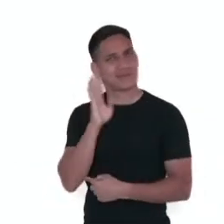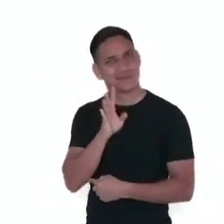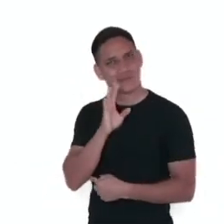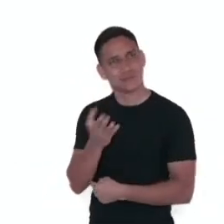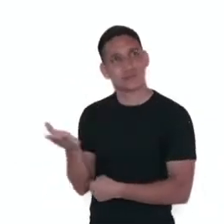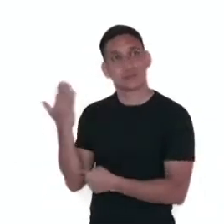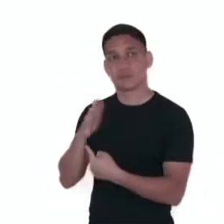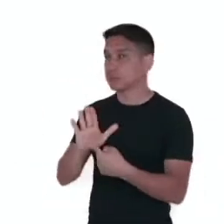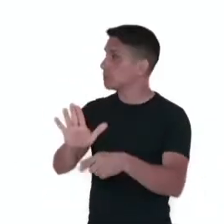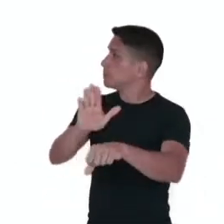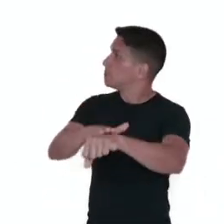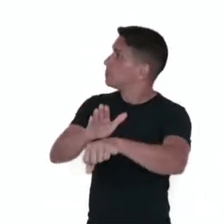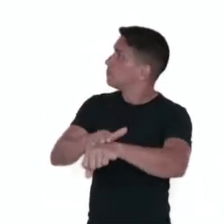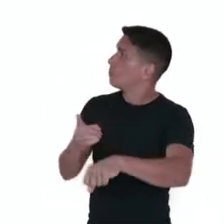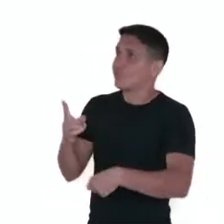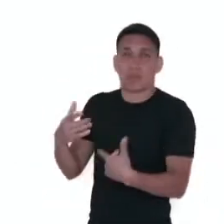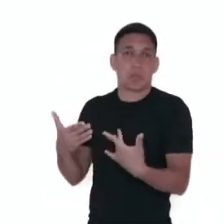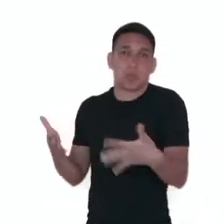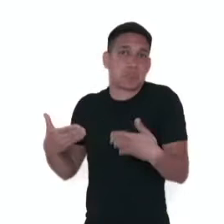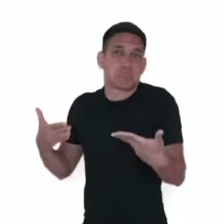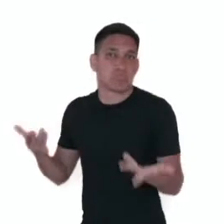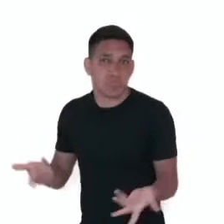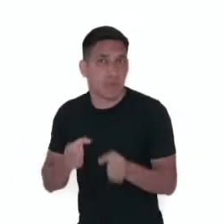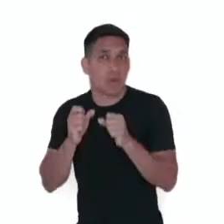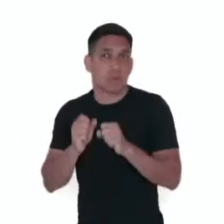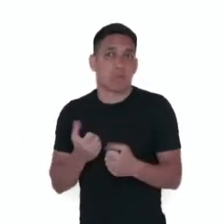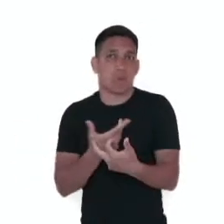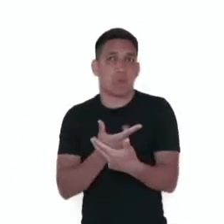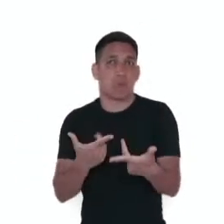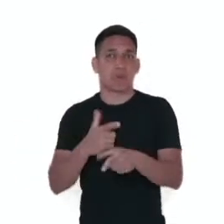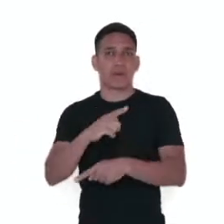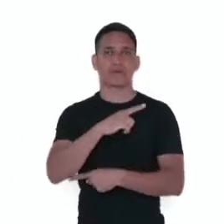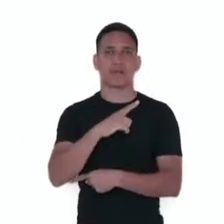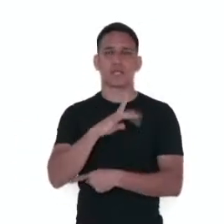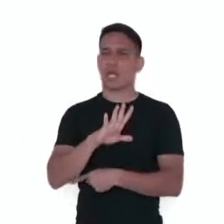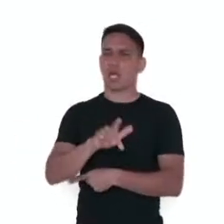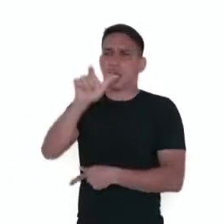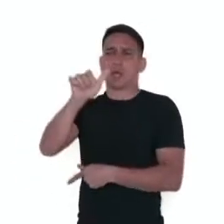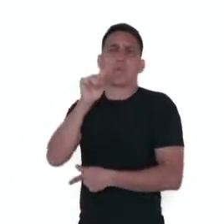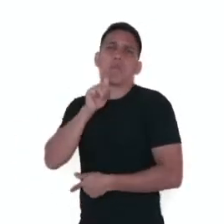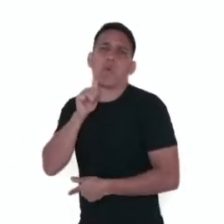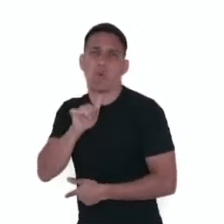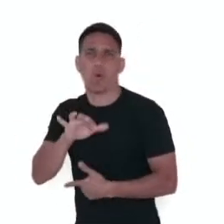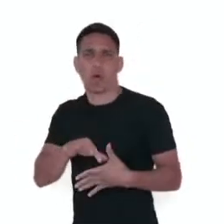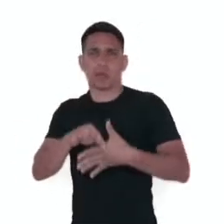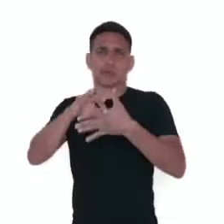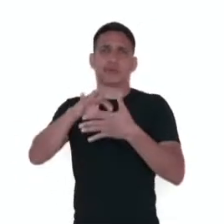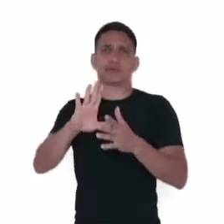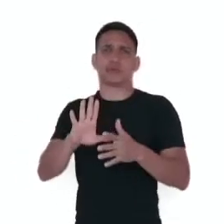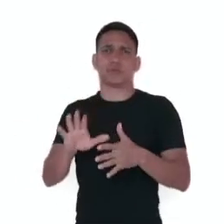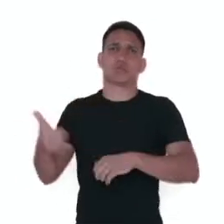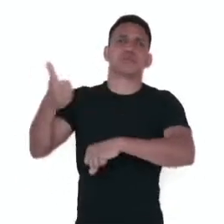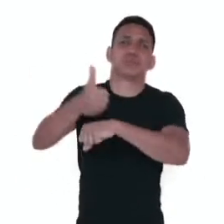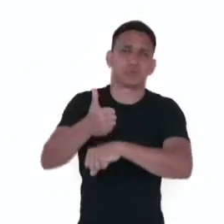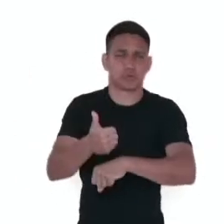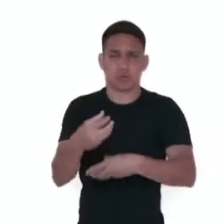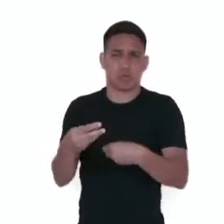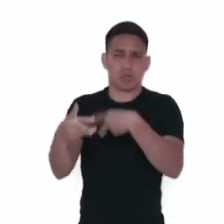aqui enfim, pode ser aqui a mão de uma nobreza, que pode ter sido como um